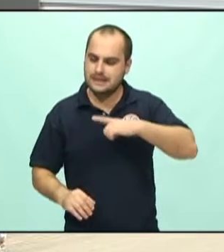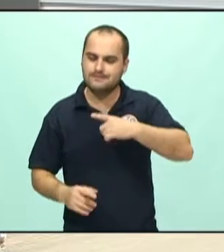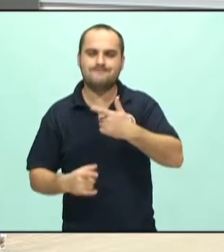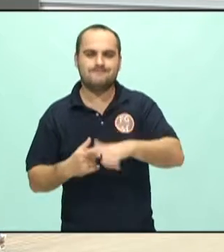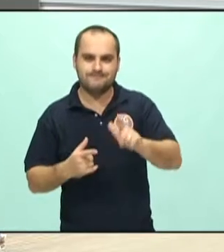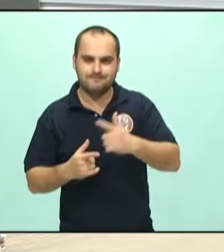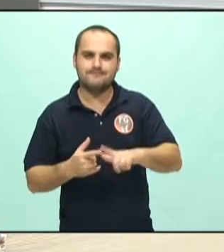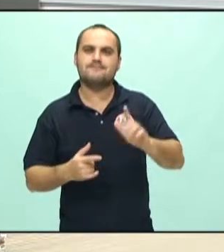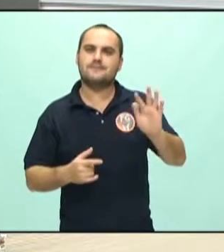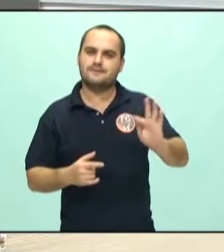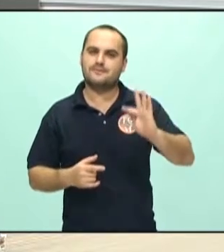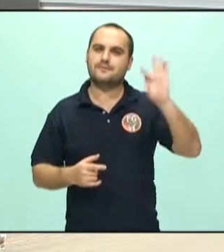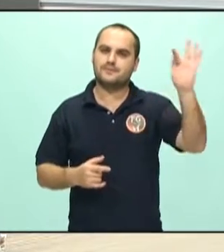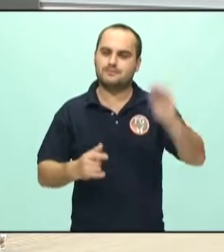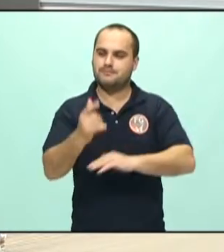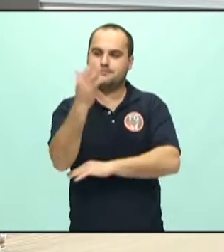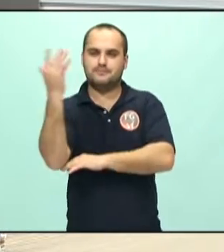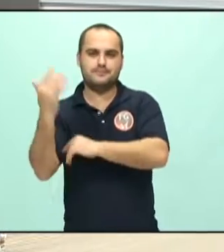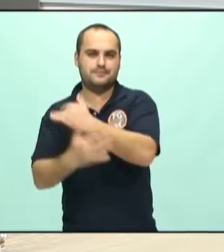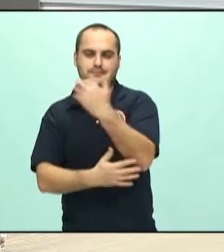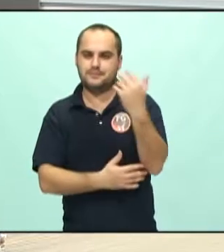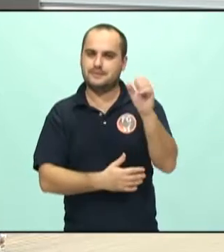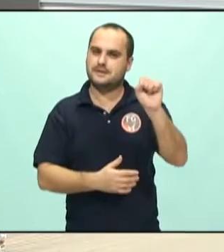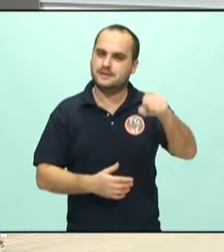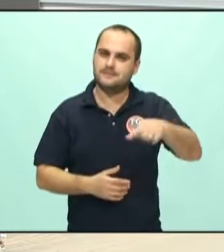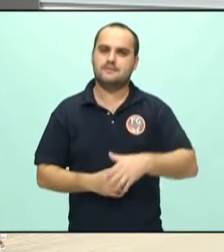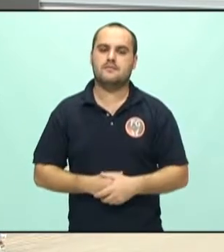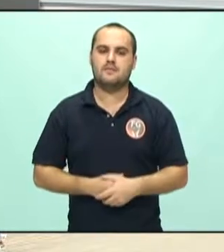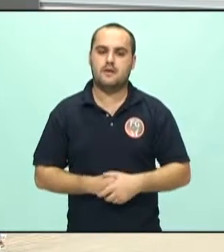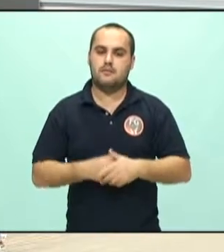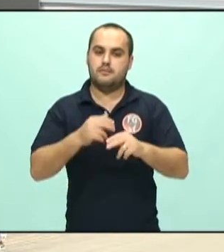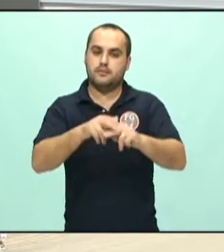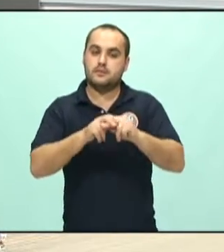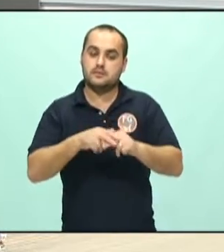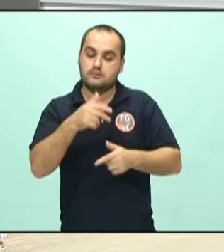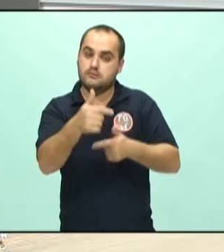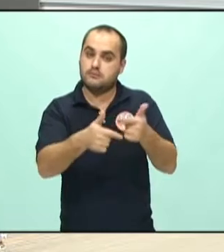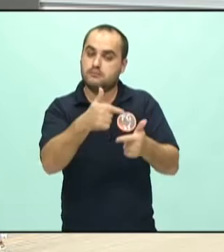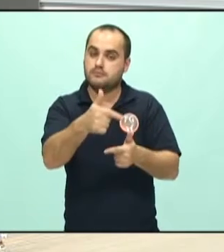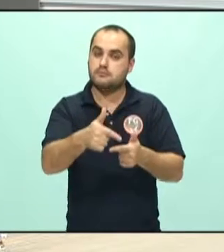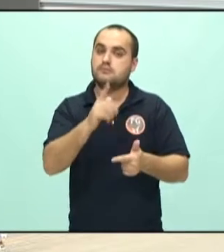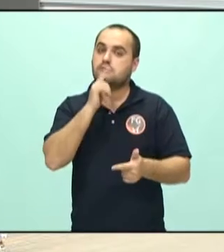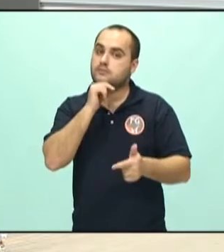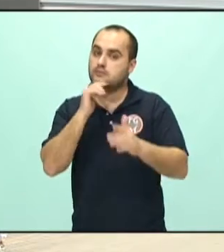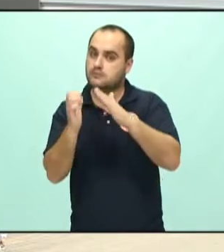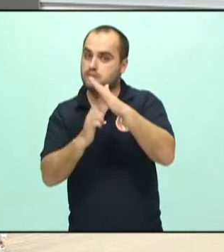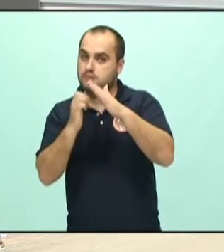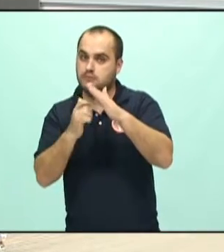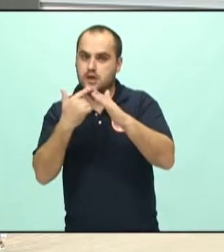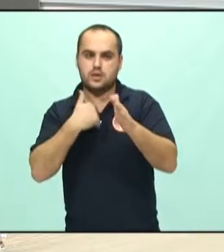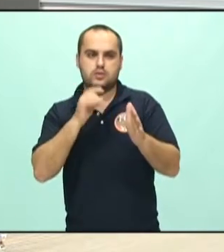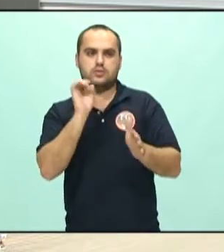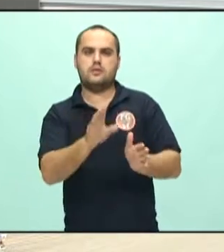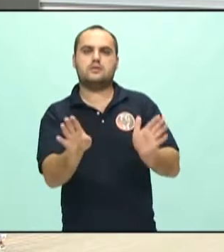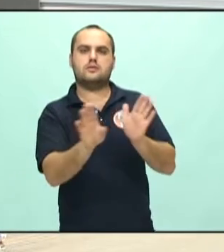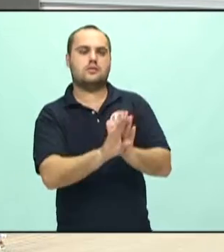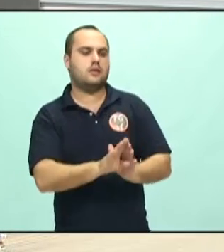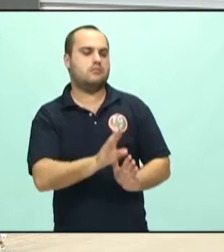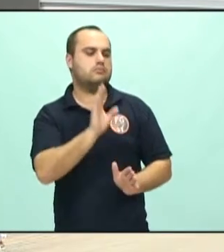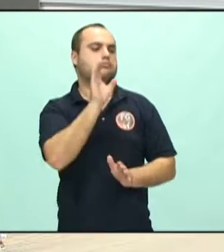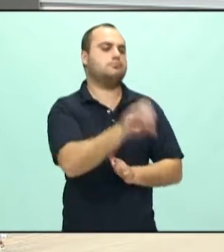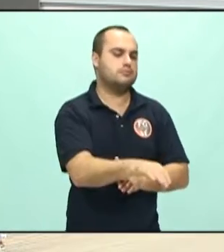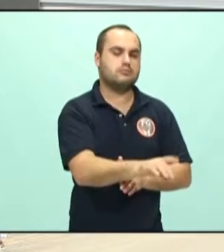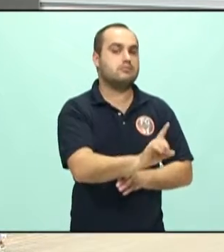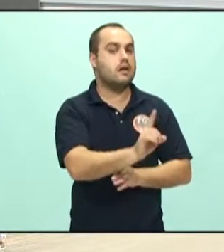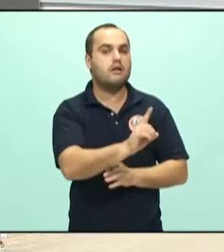e esse é o nosso trabalho é o saneamento não é é só a gente chegar a implantar a gente também tem que fazer esse acompanhamento e monitoramento